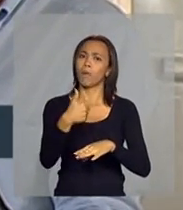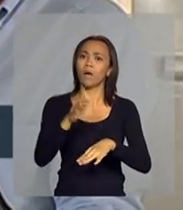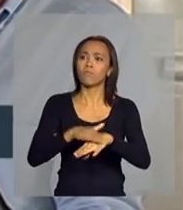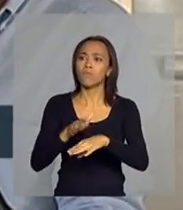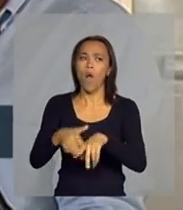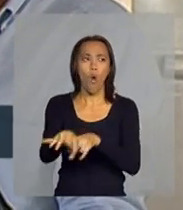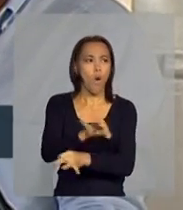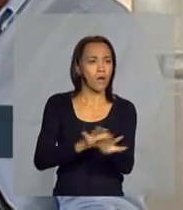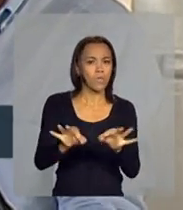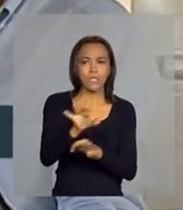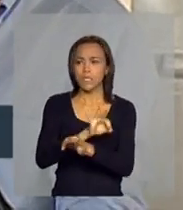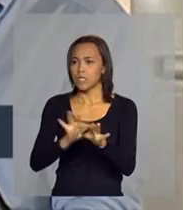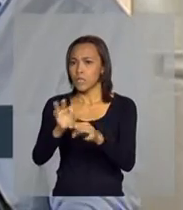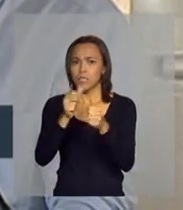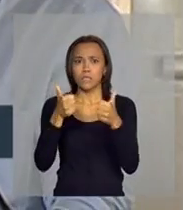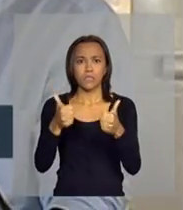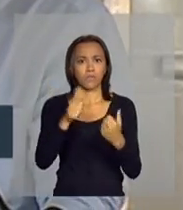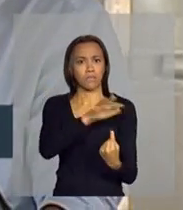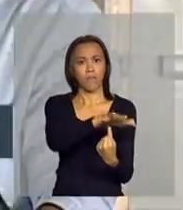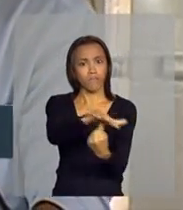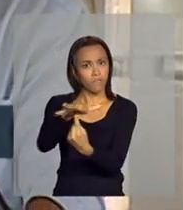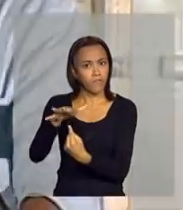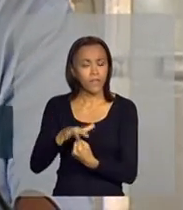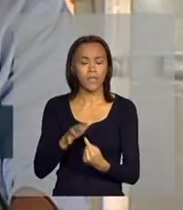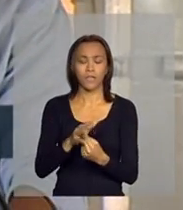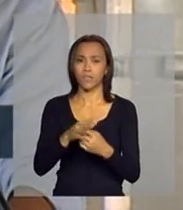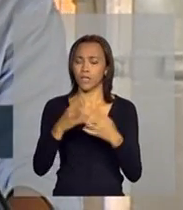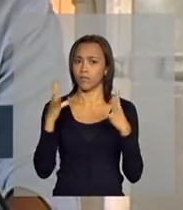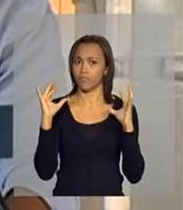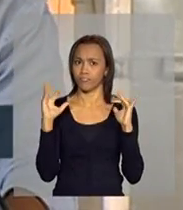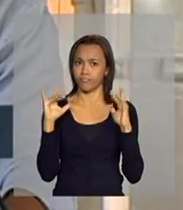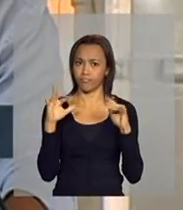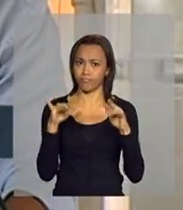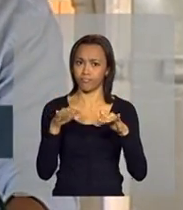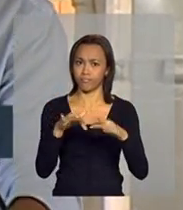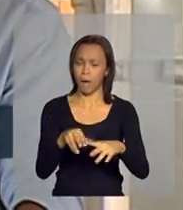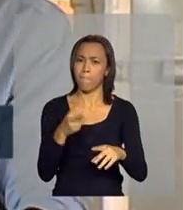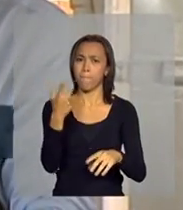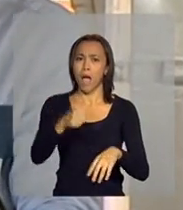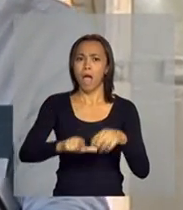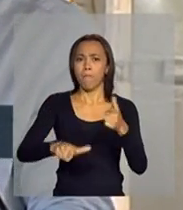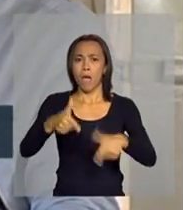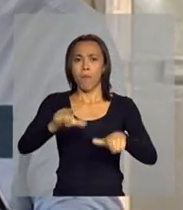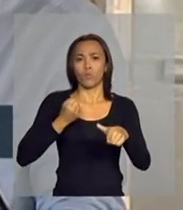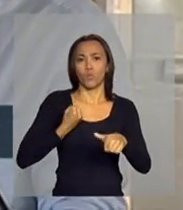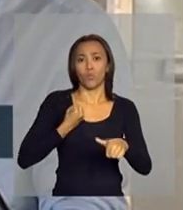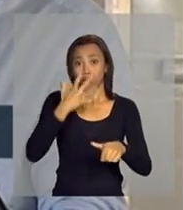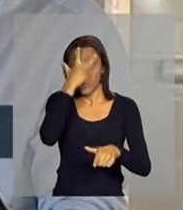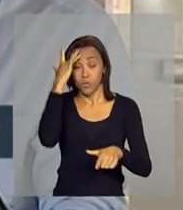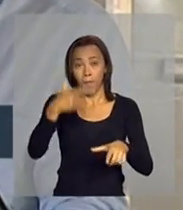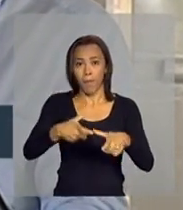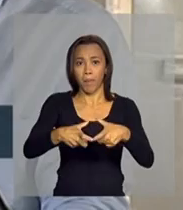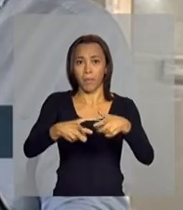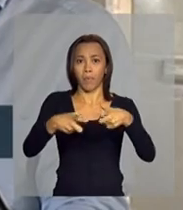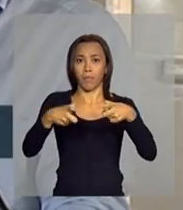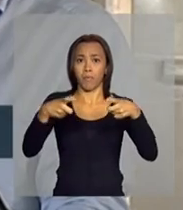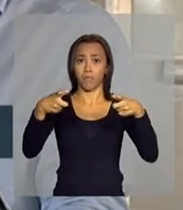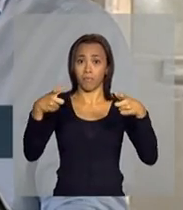organização impecável deste evento que tem atraído a cada ano um número maior